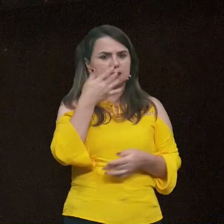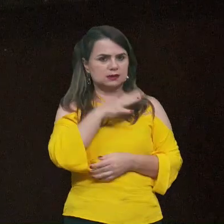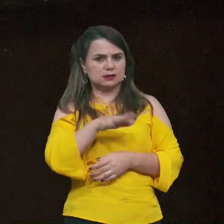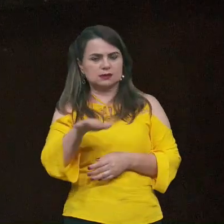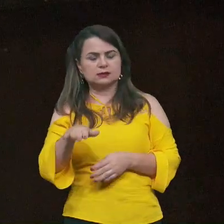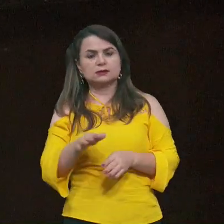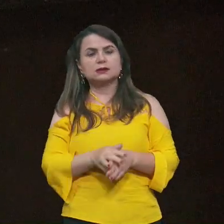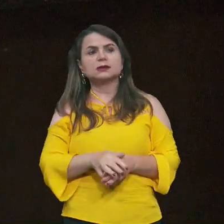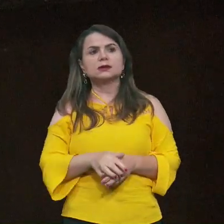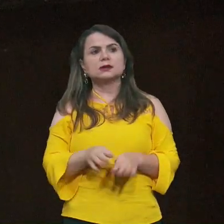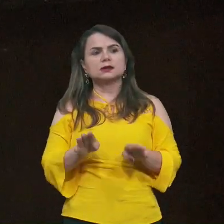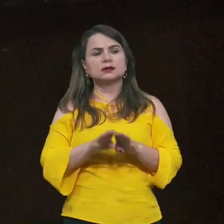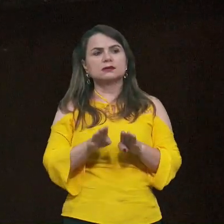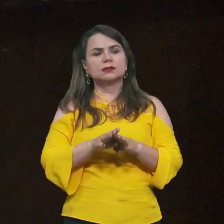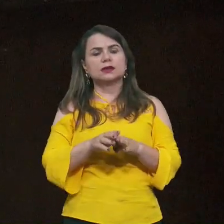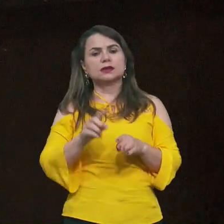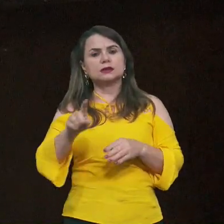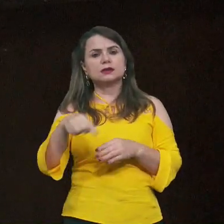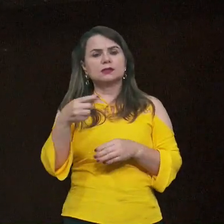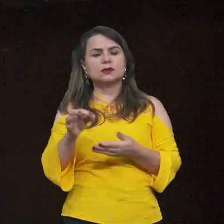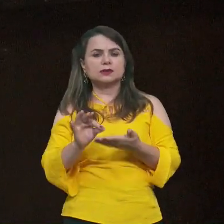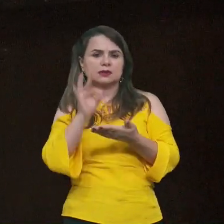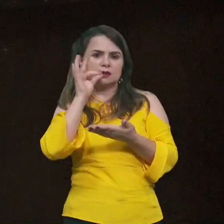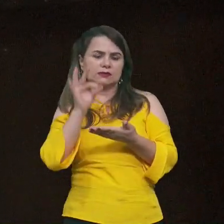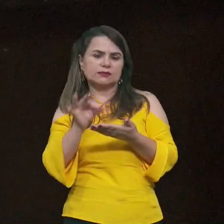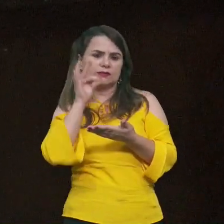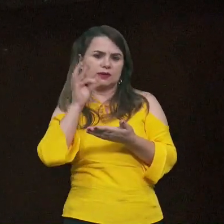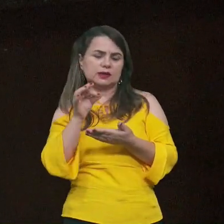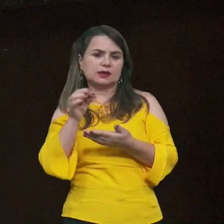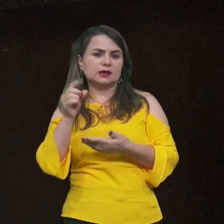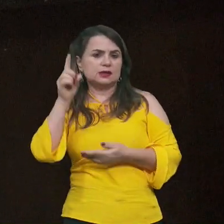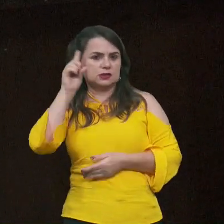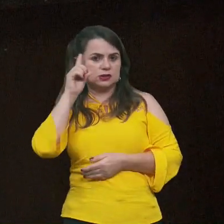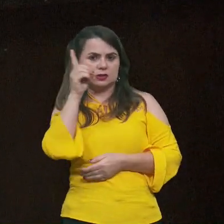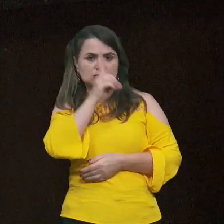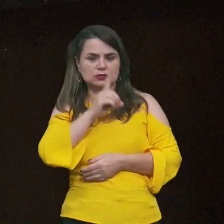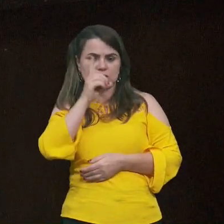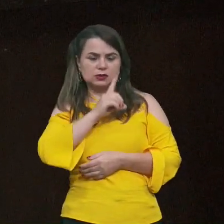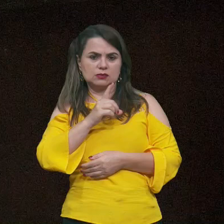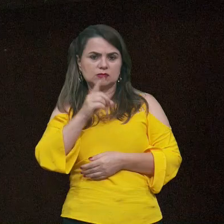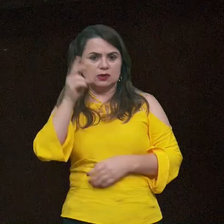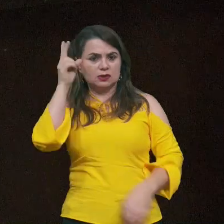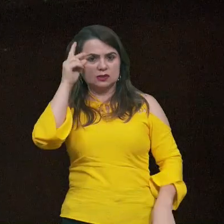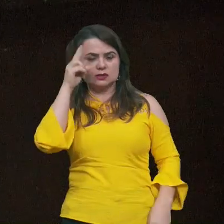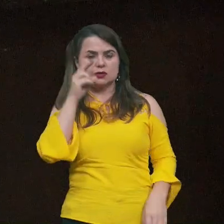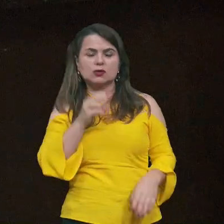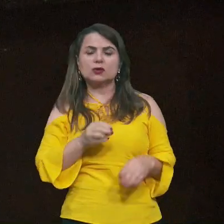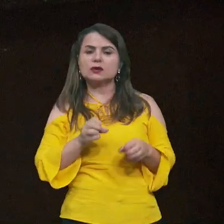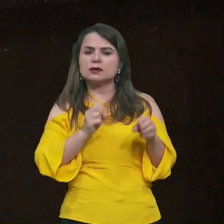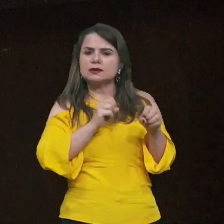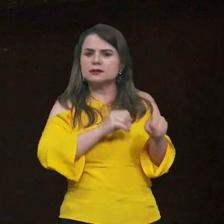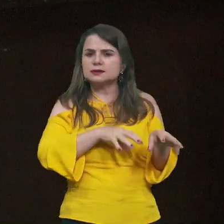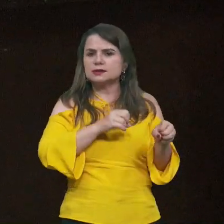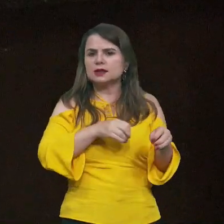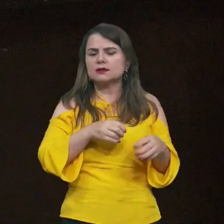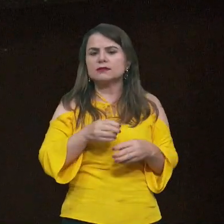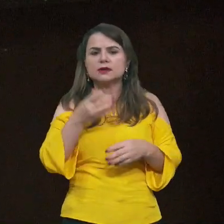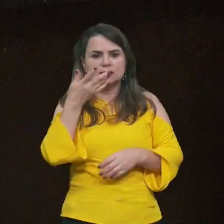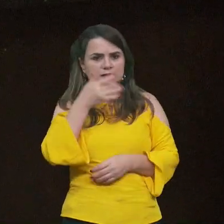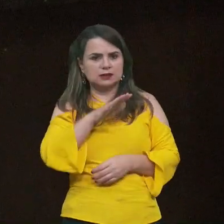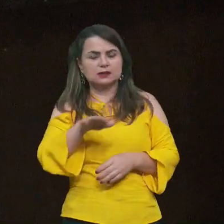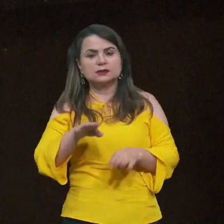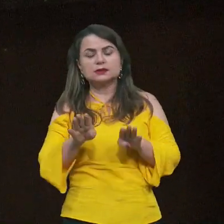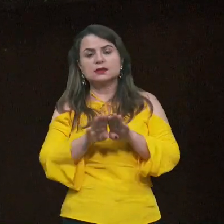amigos. Depois, começou a servir café da manhã aos domingos e contava histórias. Conheceu o Breno, que já tinha uma ONG